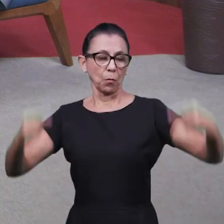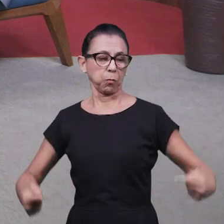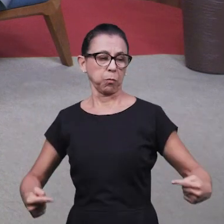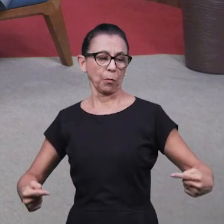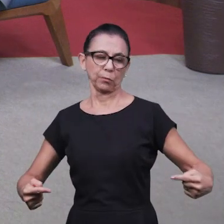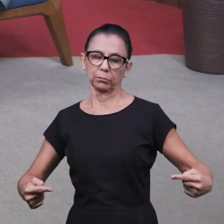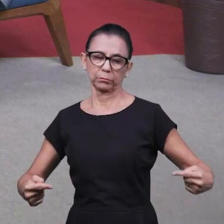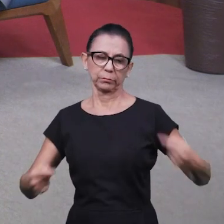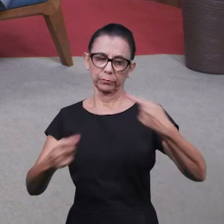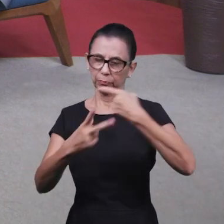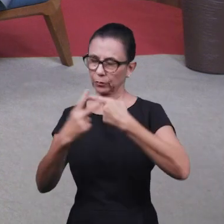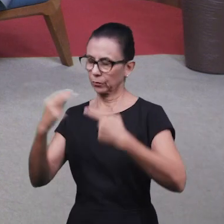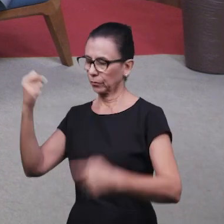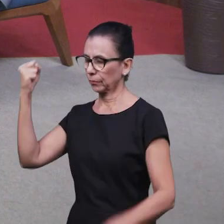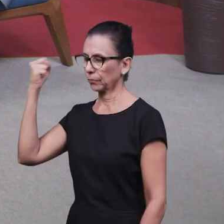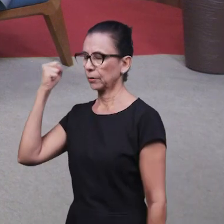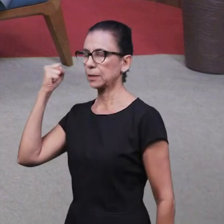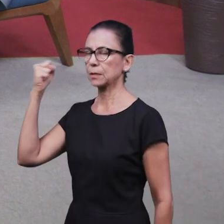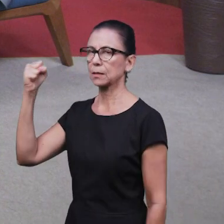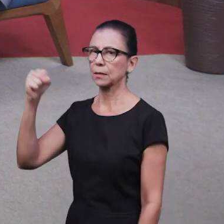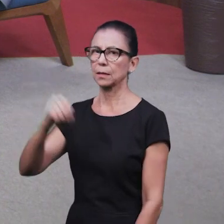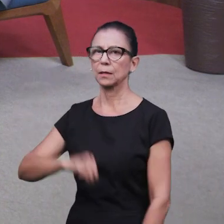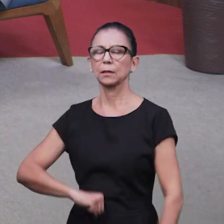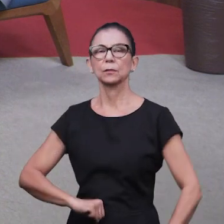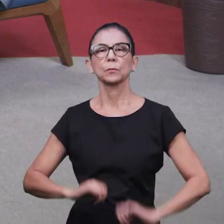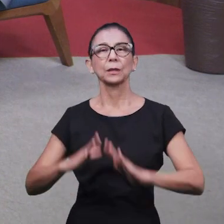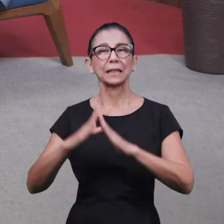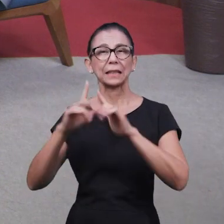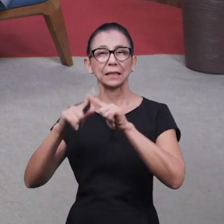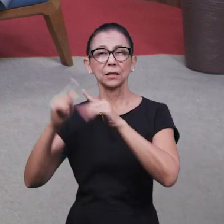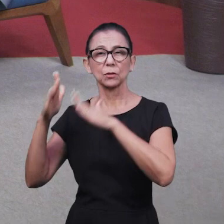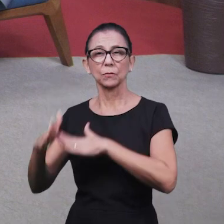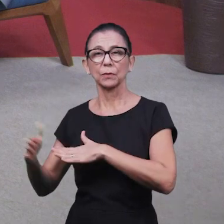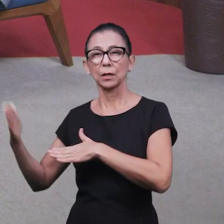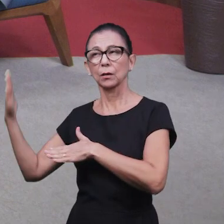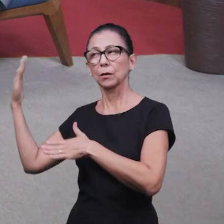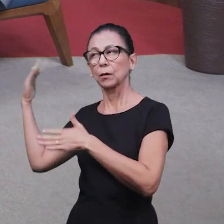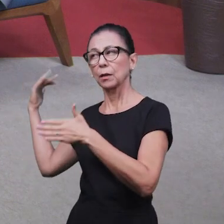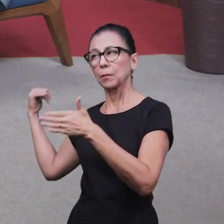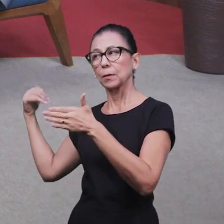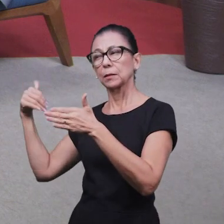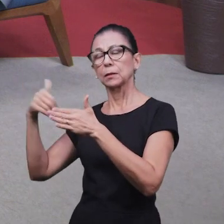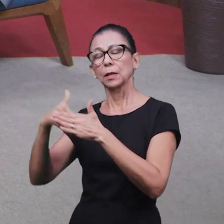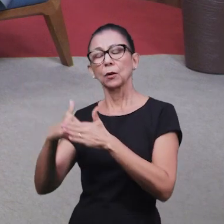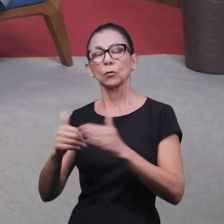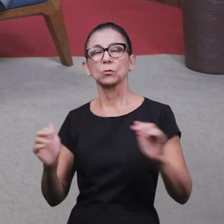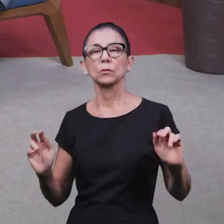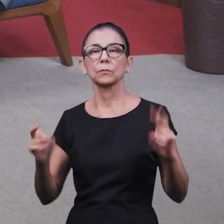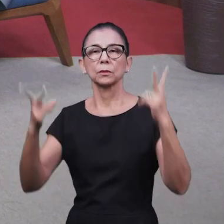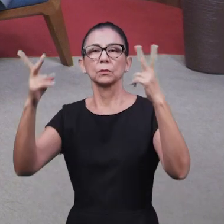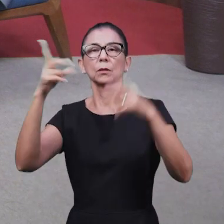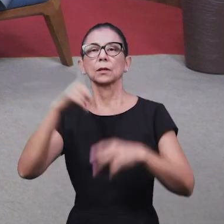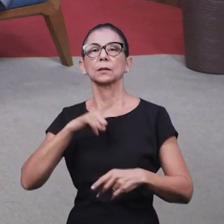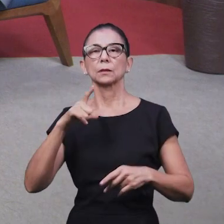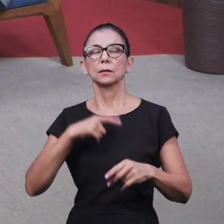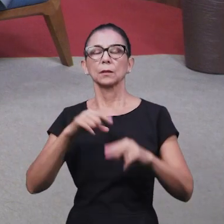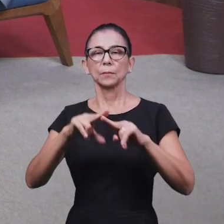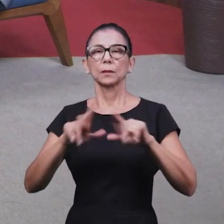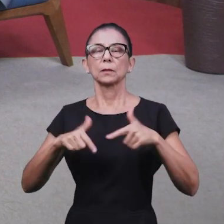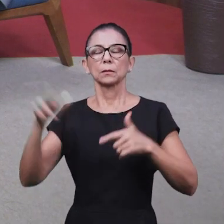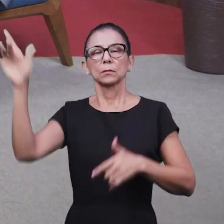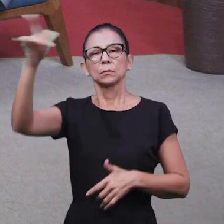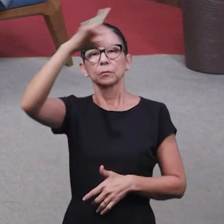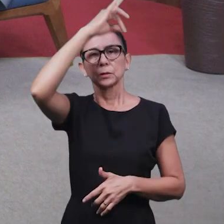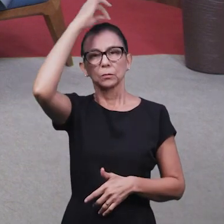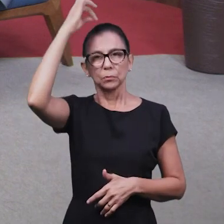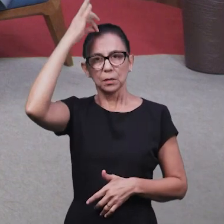Toda a vida da igreja, ela sempre foi vitoriosa pela palavra e pela ação do sangue, ou seja, a ação do Espírito